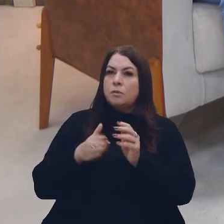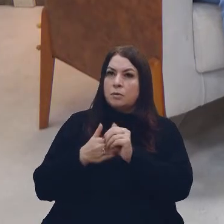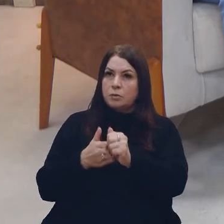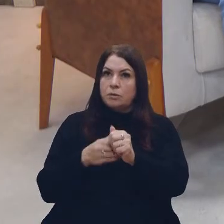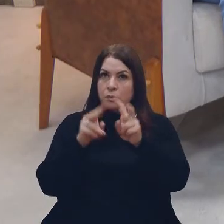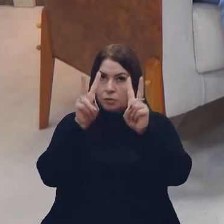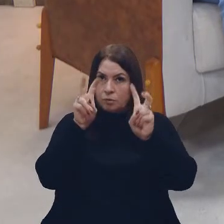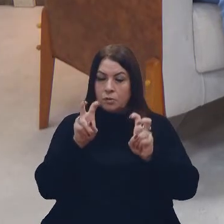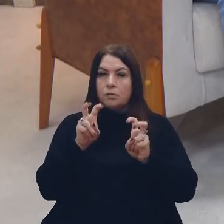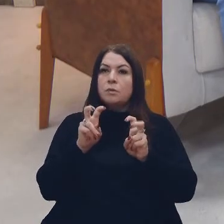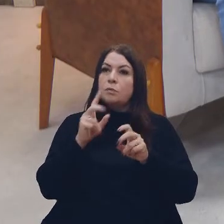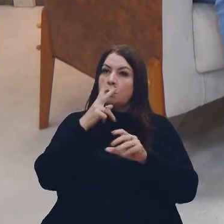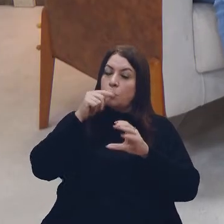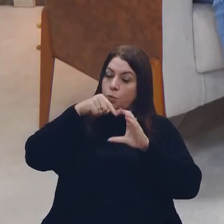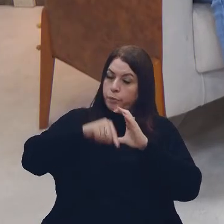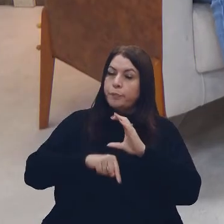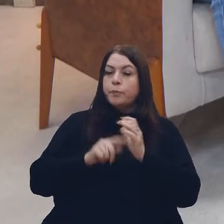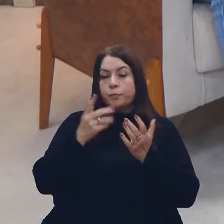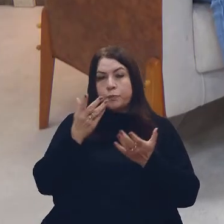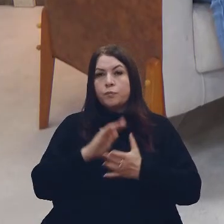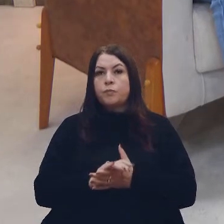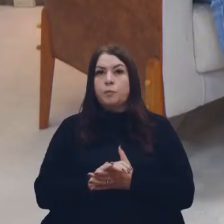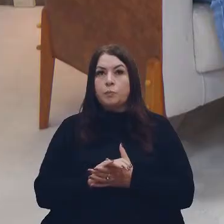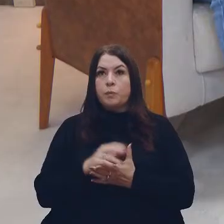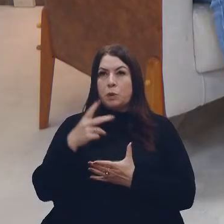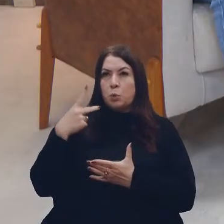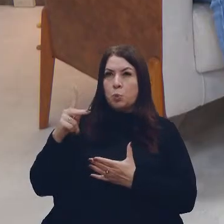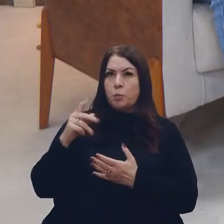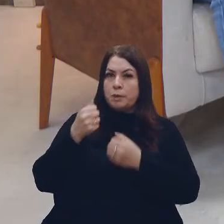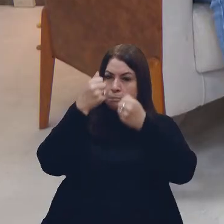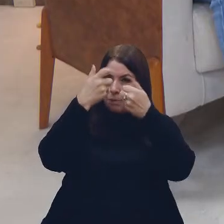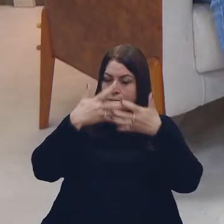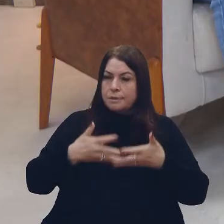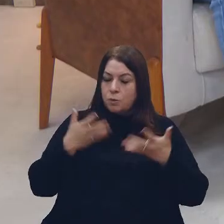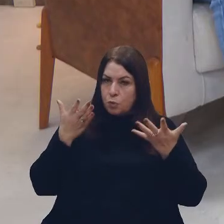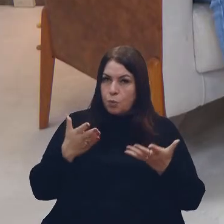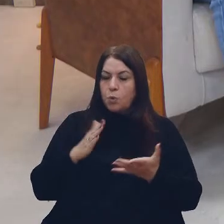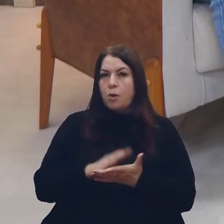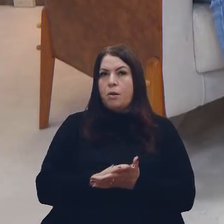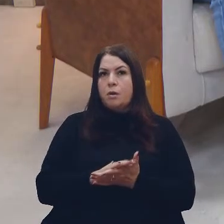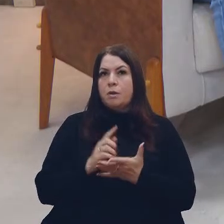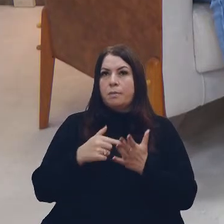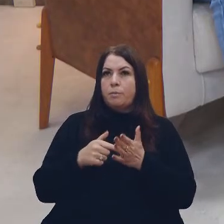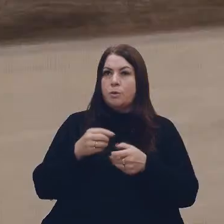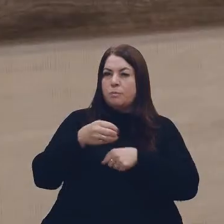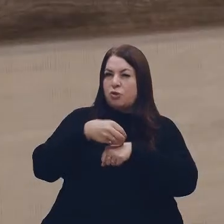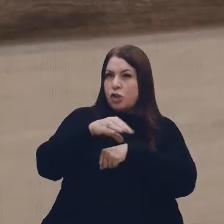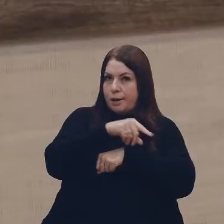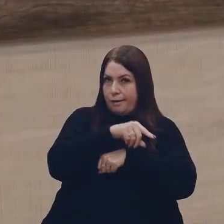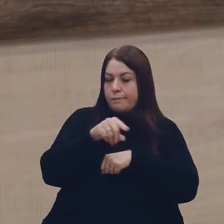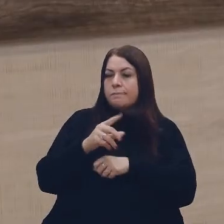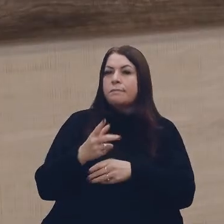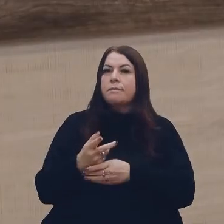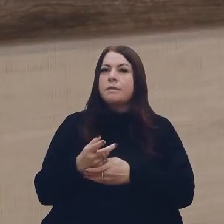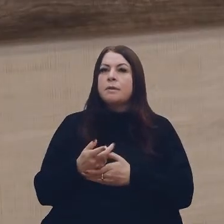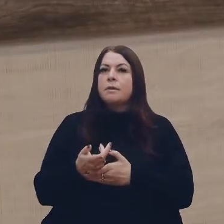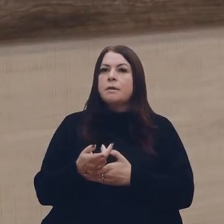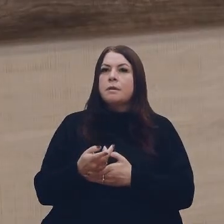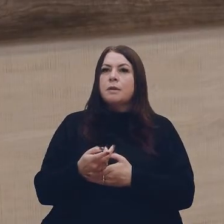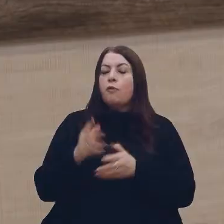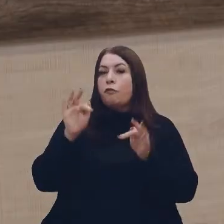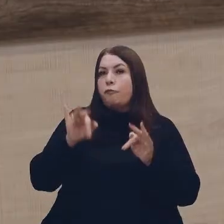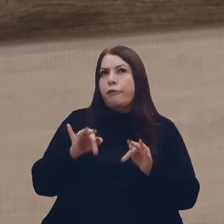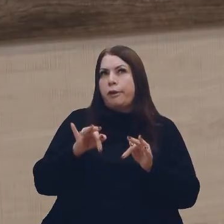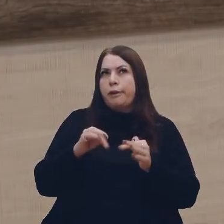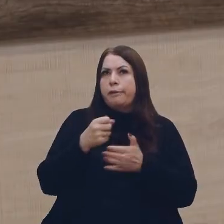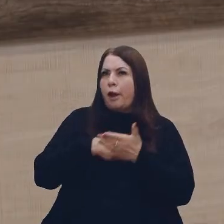o tema tão a fundo como tu. E na tua explanação agora, tu já deste algumas pistas. A luta